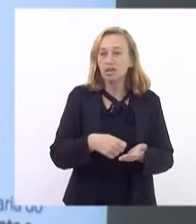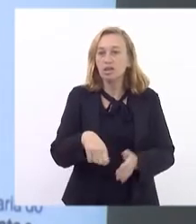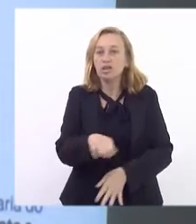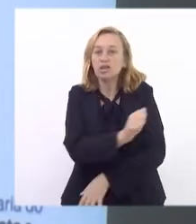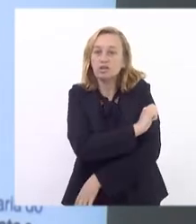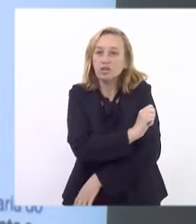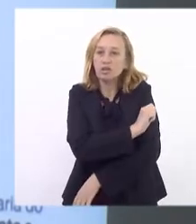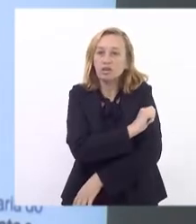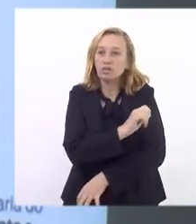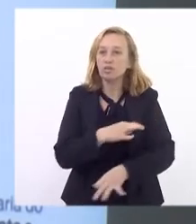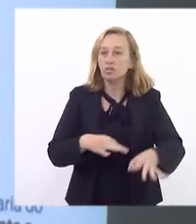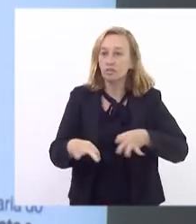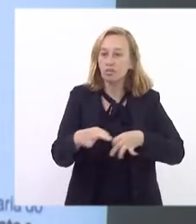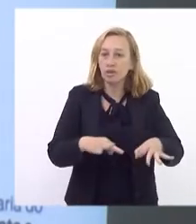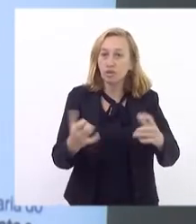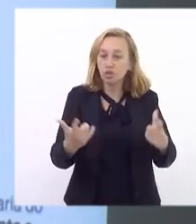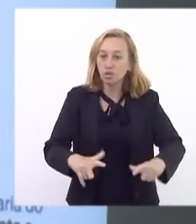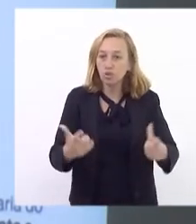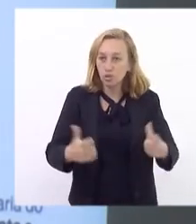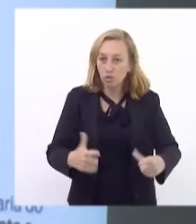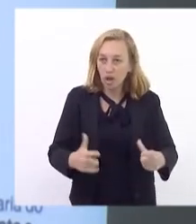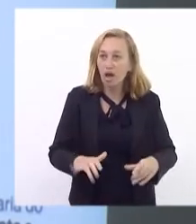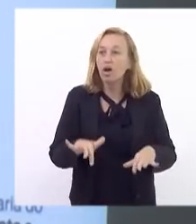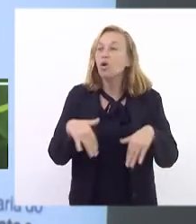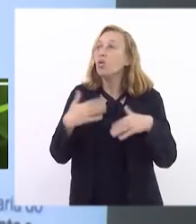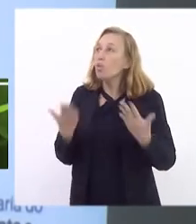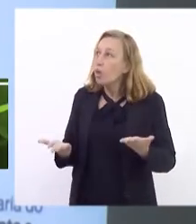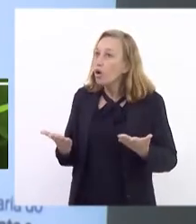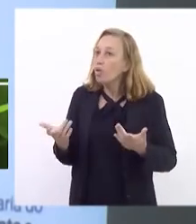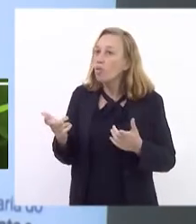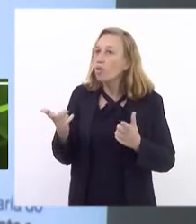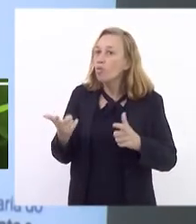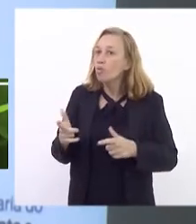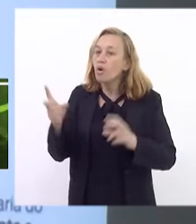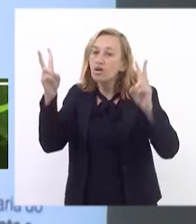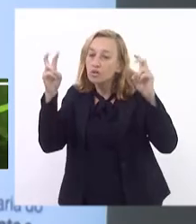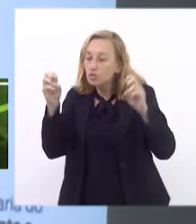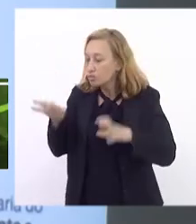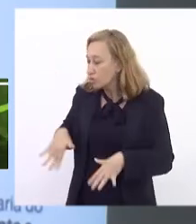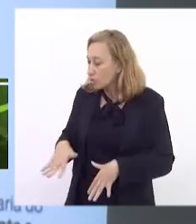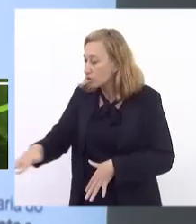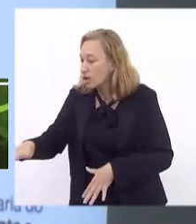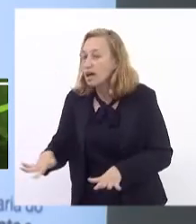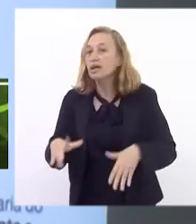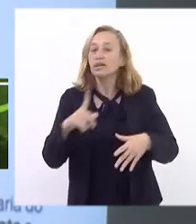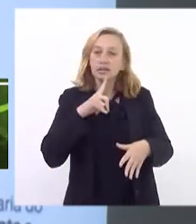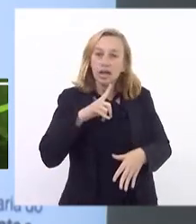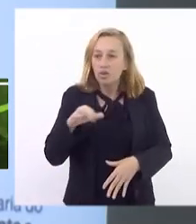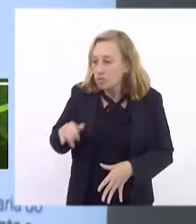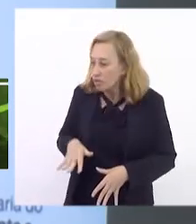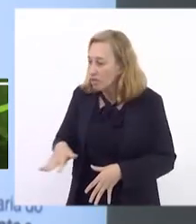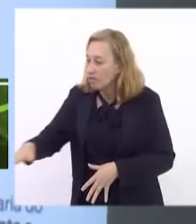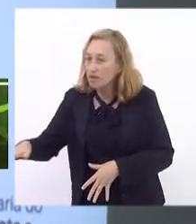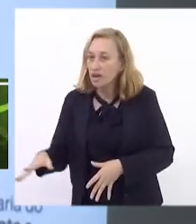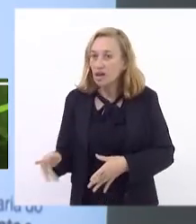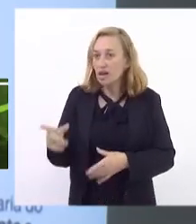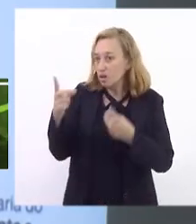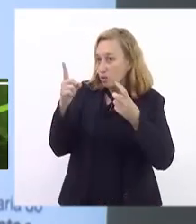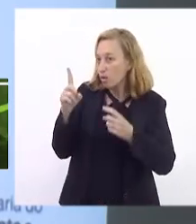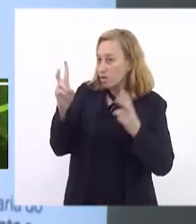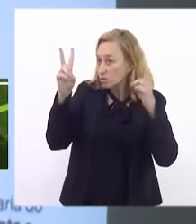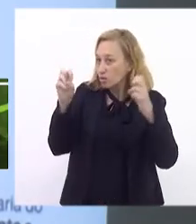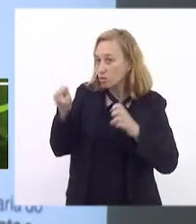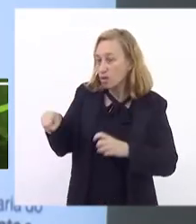de intervenção local. E aí, qual é a questão da comunidade? Tem uma comunidade que a questão é lixo. Ah, é lixo?